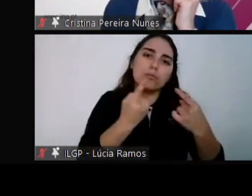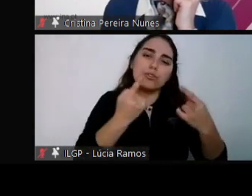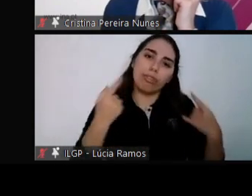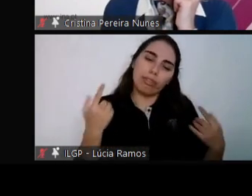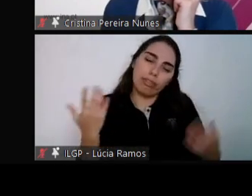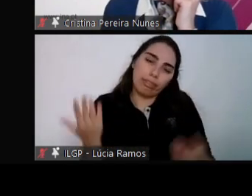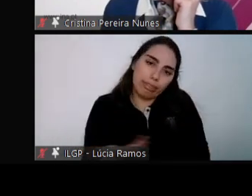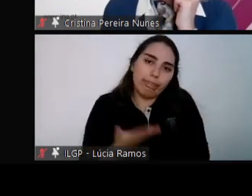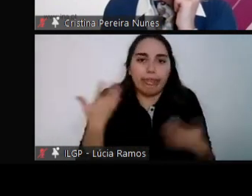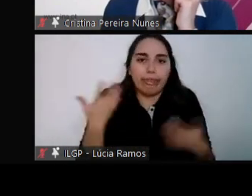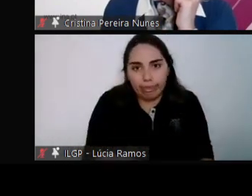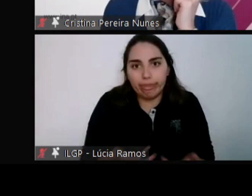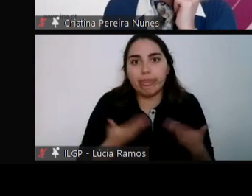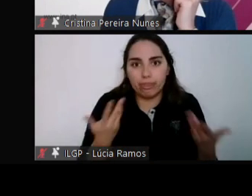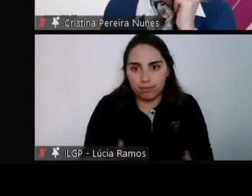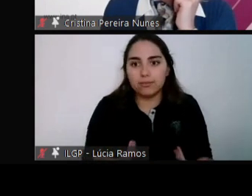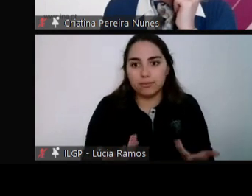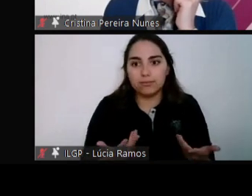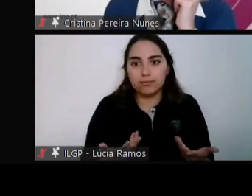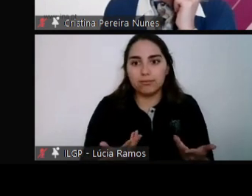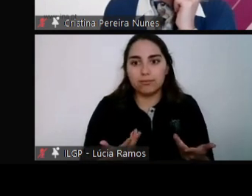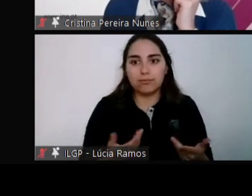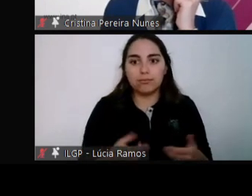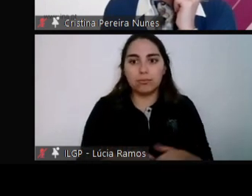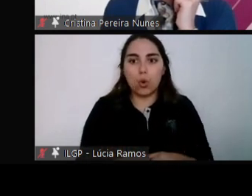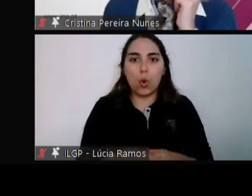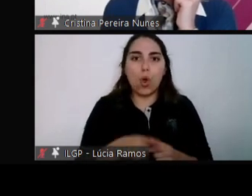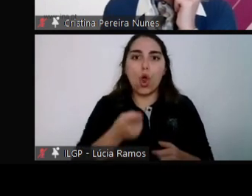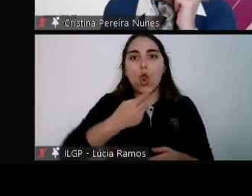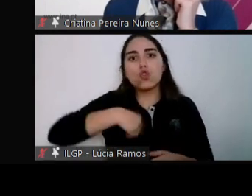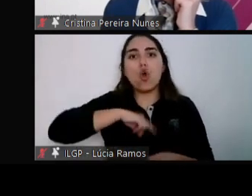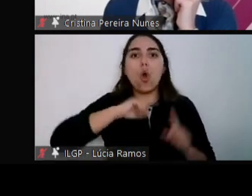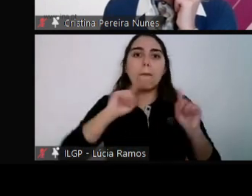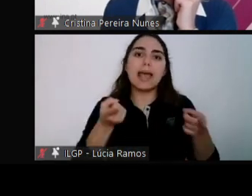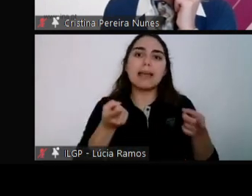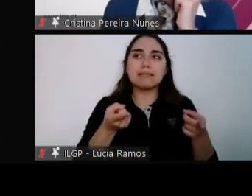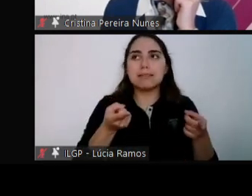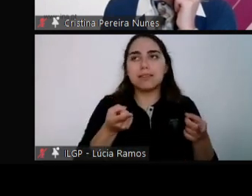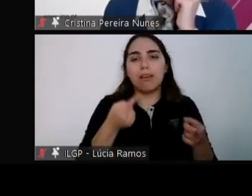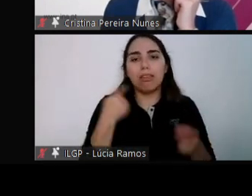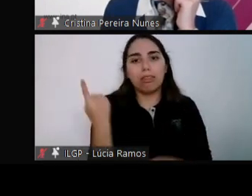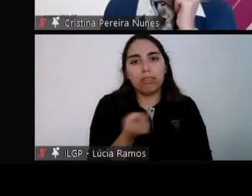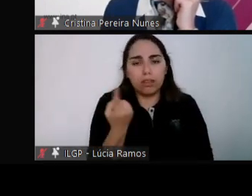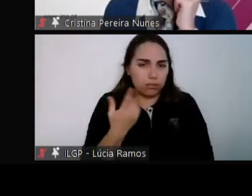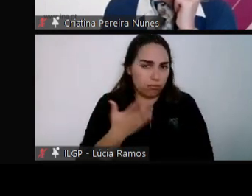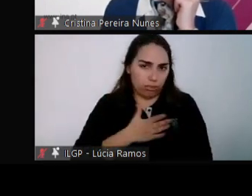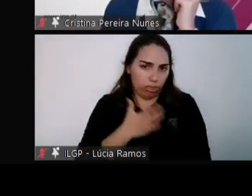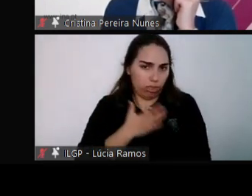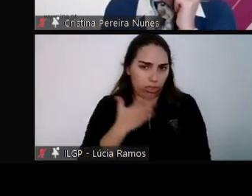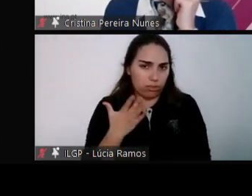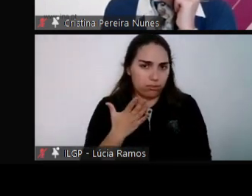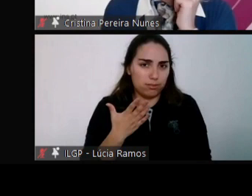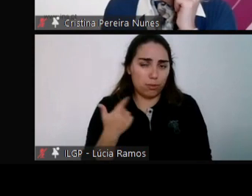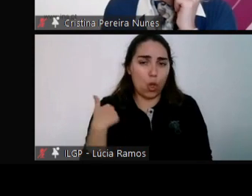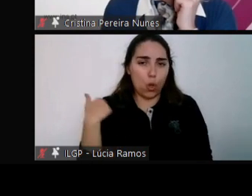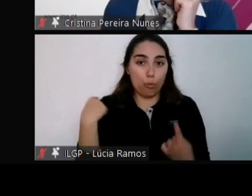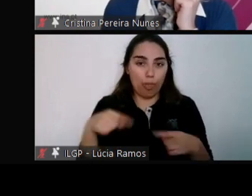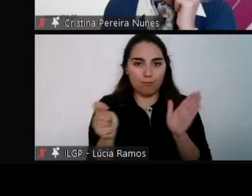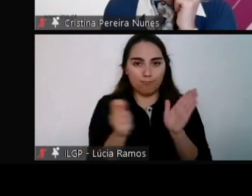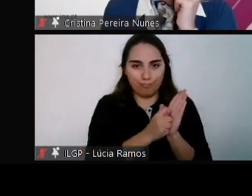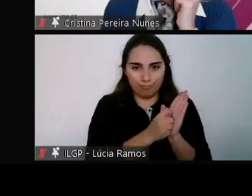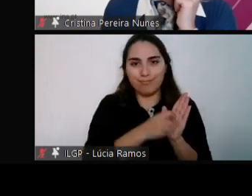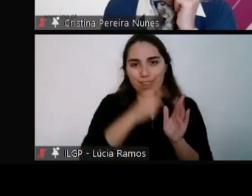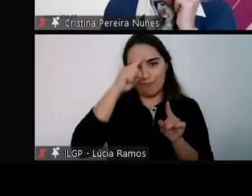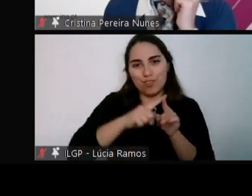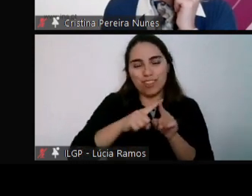a minimizar, estávamos a regular por baixo e não devemos fazer isso. É um aspecto que é importante, que eu até tenho isso na minha agenda para discutir com o INA, como é que nós